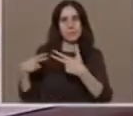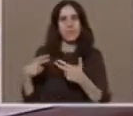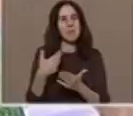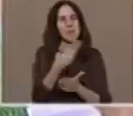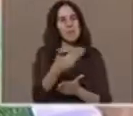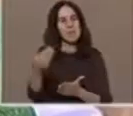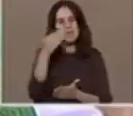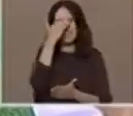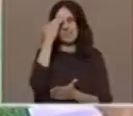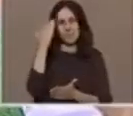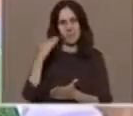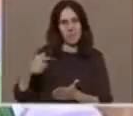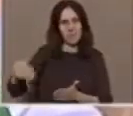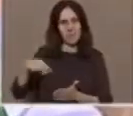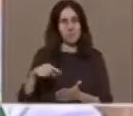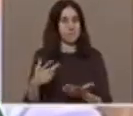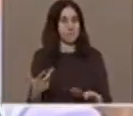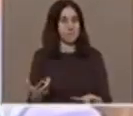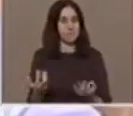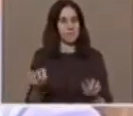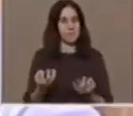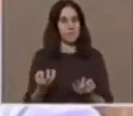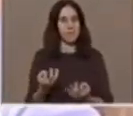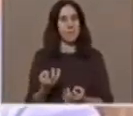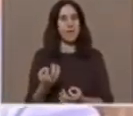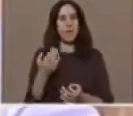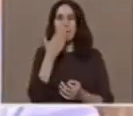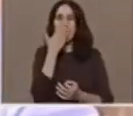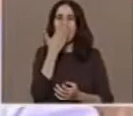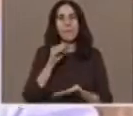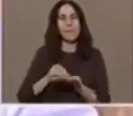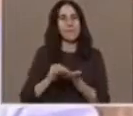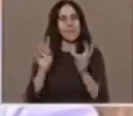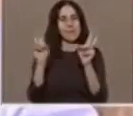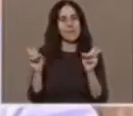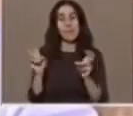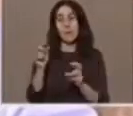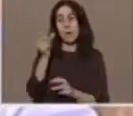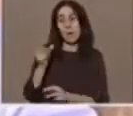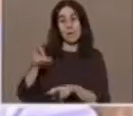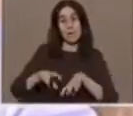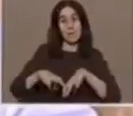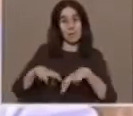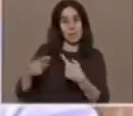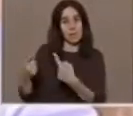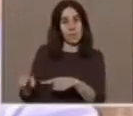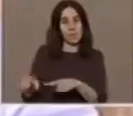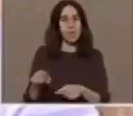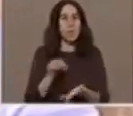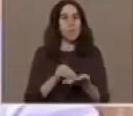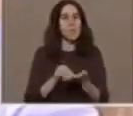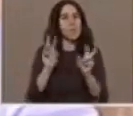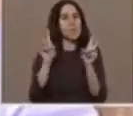repartir. Neste sentido, são pobres os homens ricos. Pobres